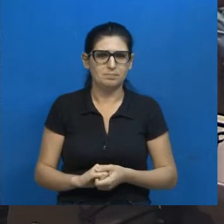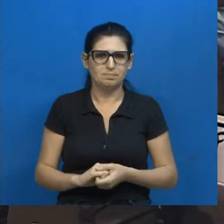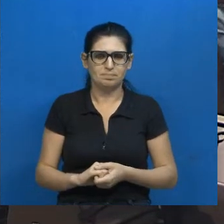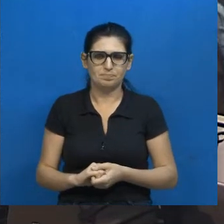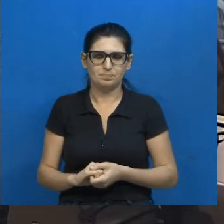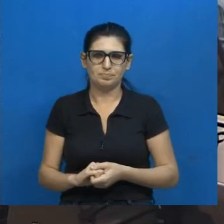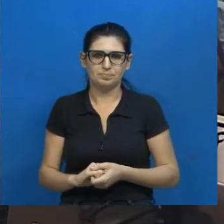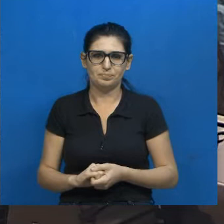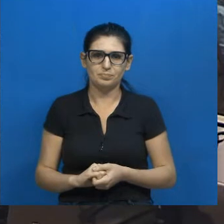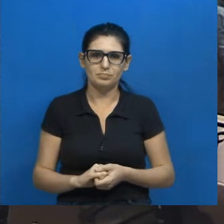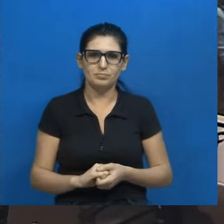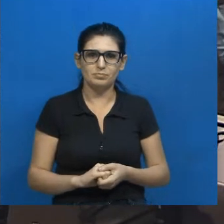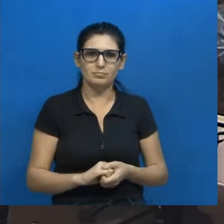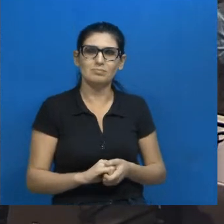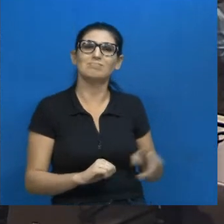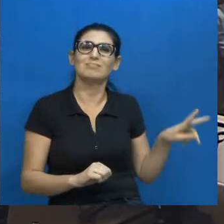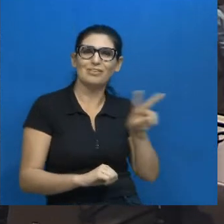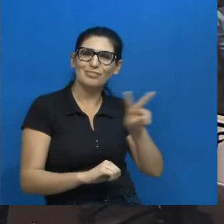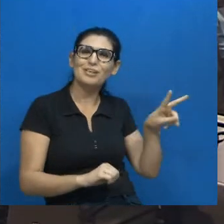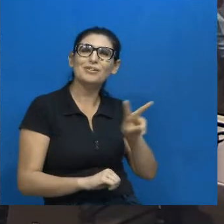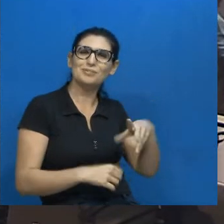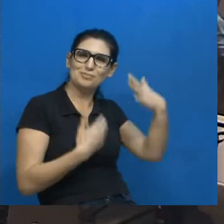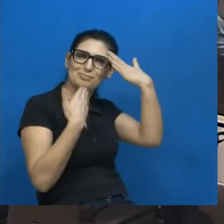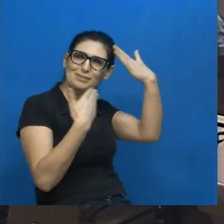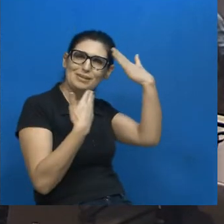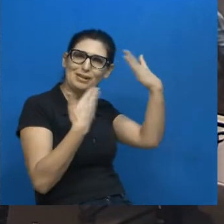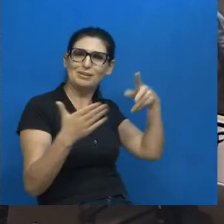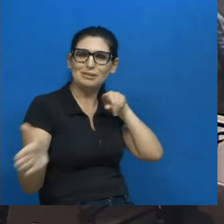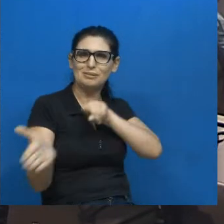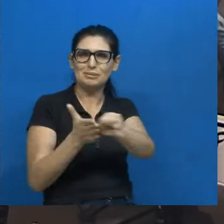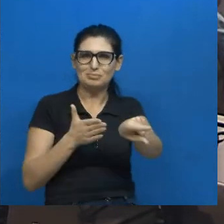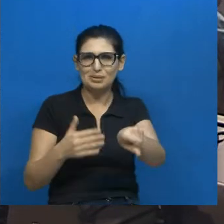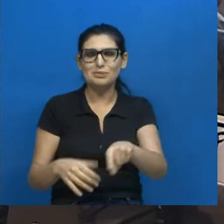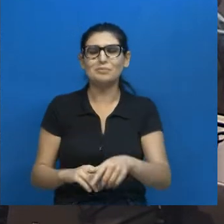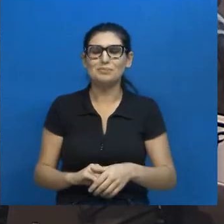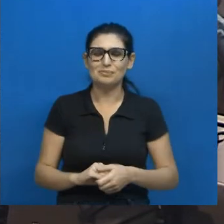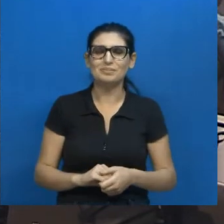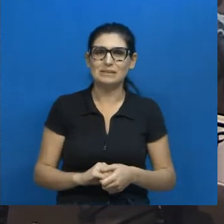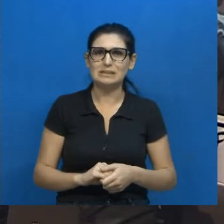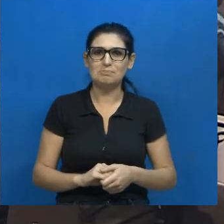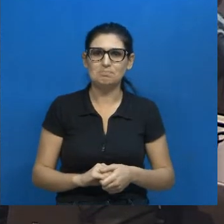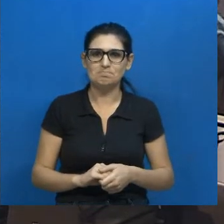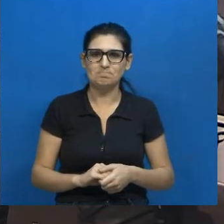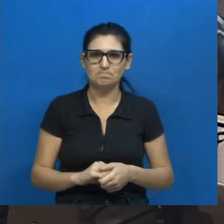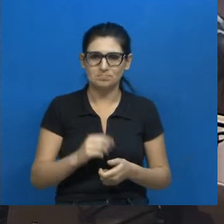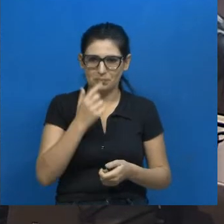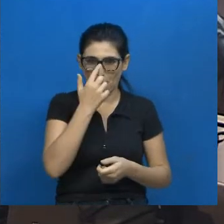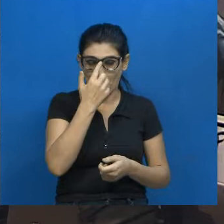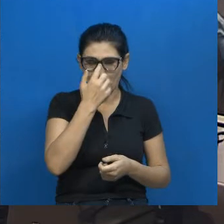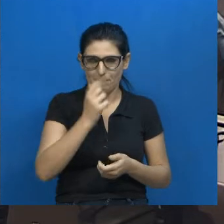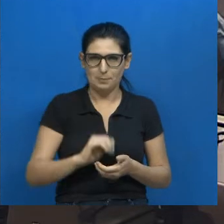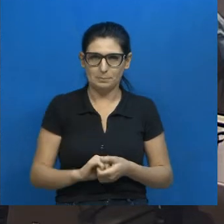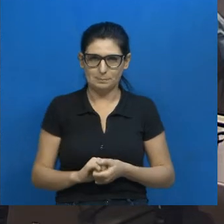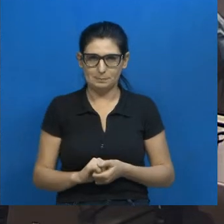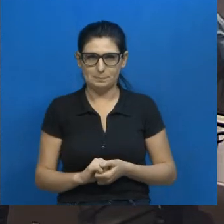Vereador Paulinho, obrigado pela sua pergunta aí. É uma pergunta que acho que acaba acalhando.